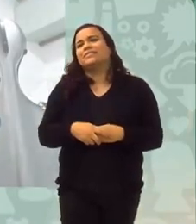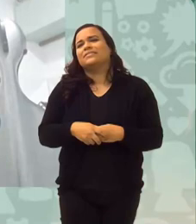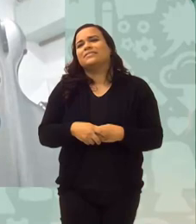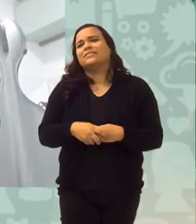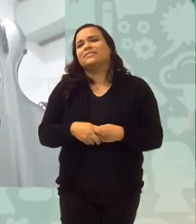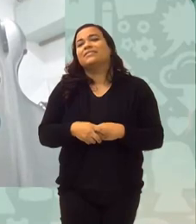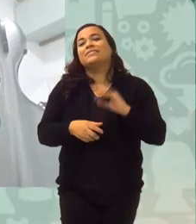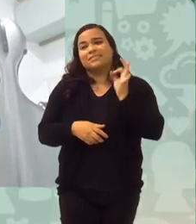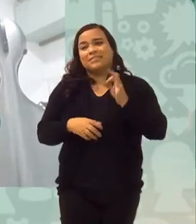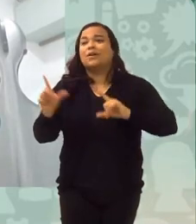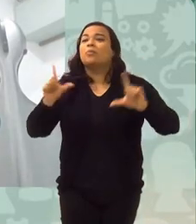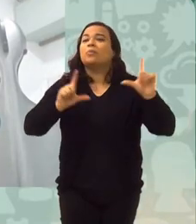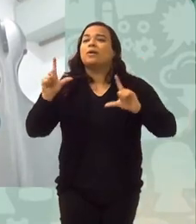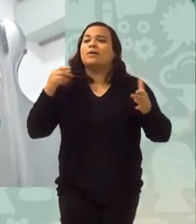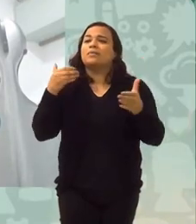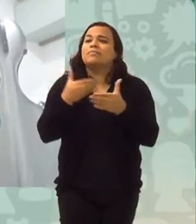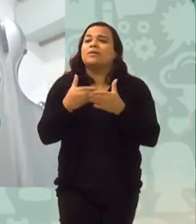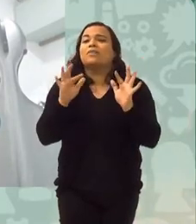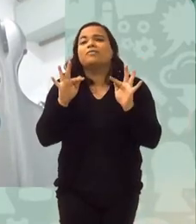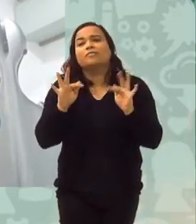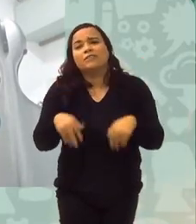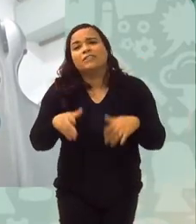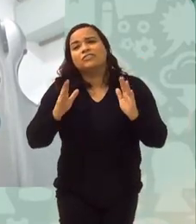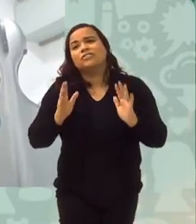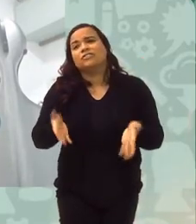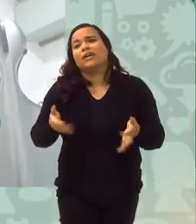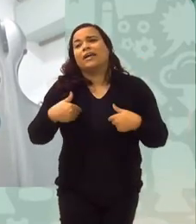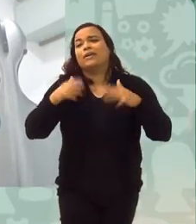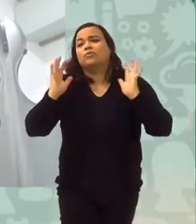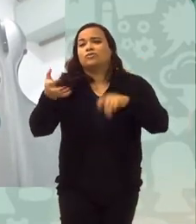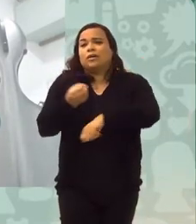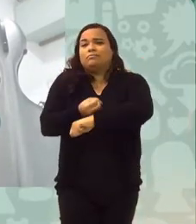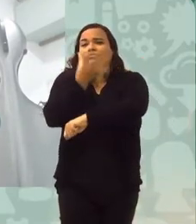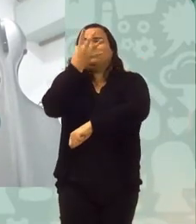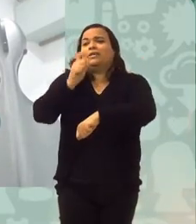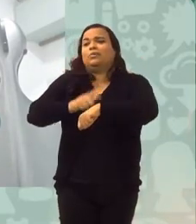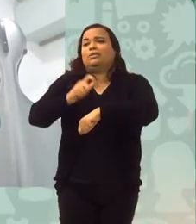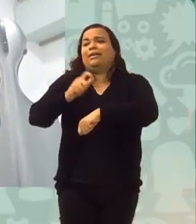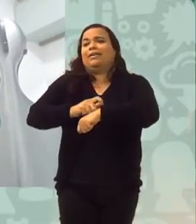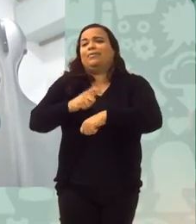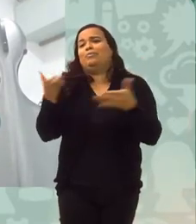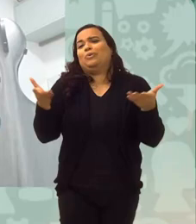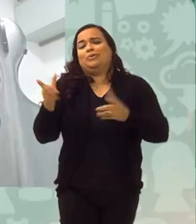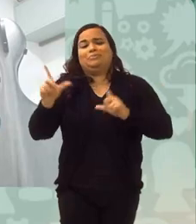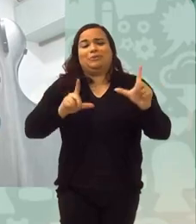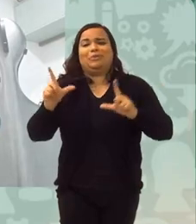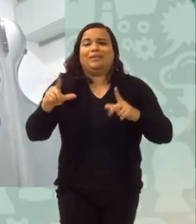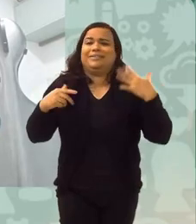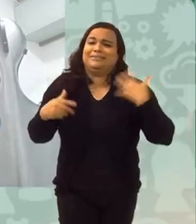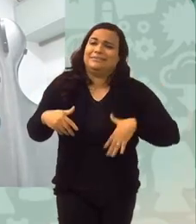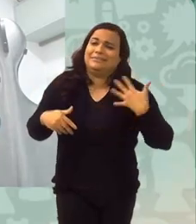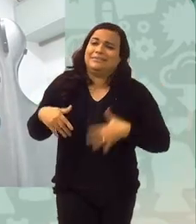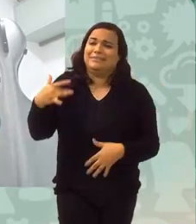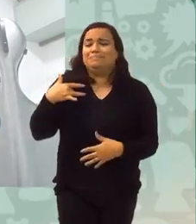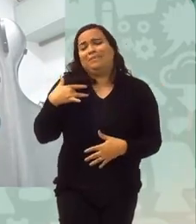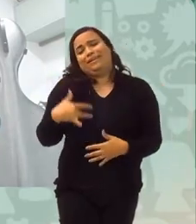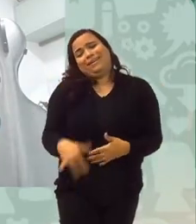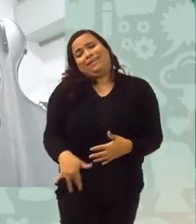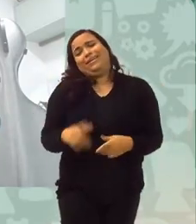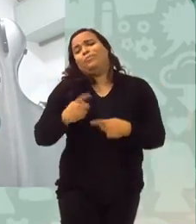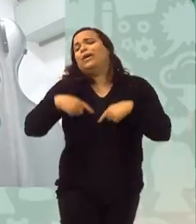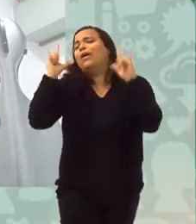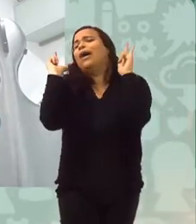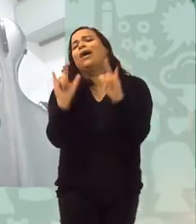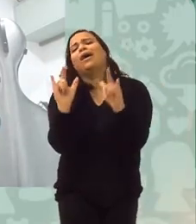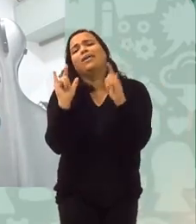todos nós precisamos de terapia, né? Todos nós precisamos. Que trabalhou... O programa está chegando ao fim, gente. Na verdade, eu já estourei o tempo